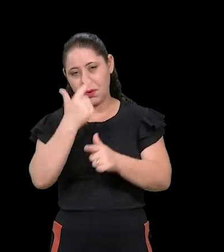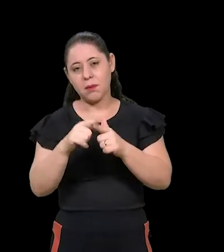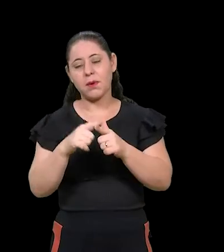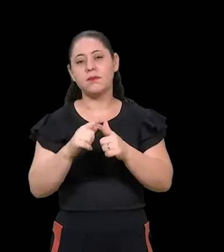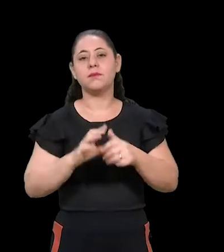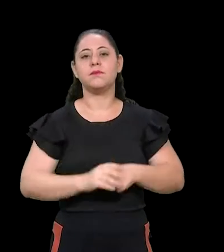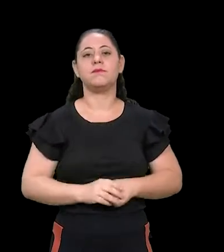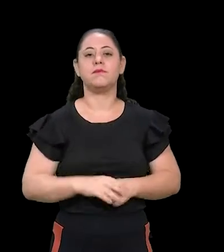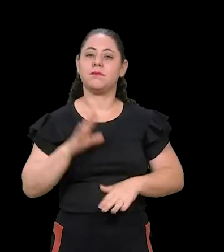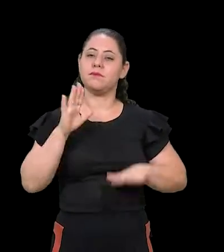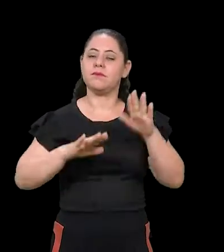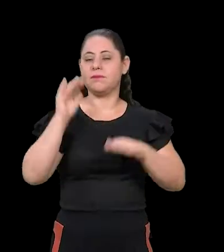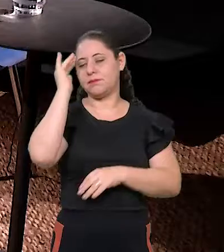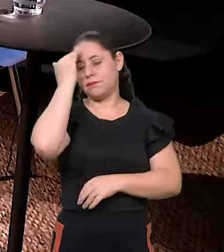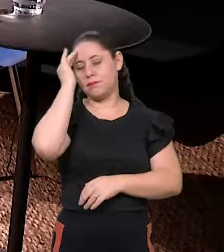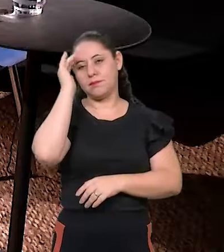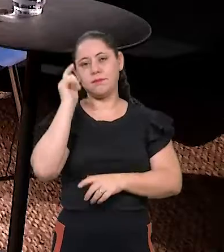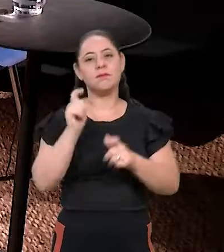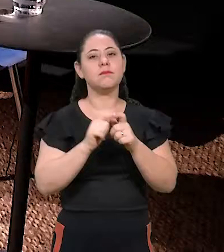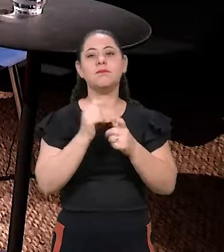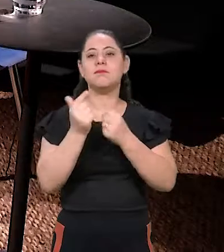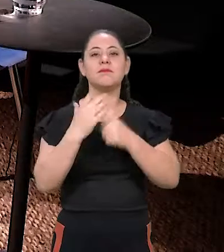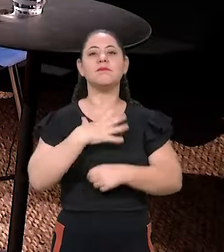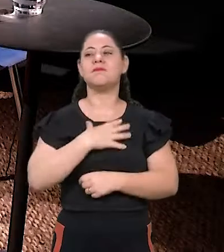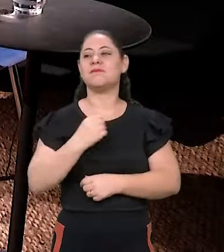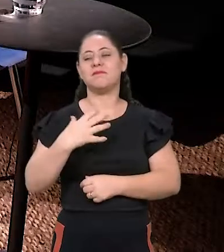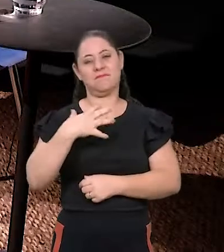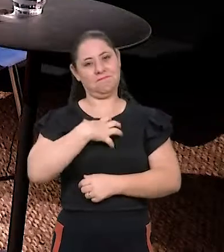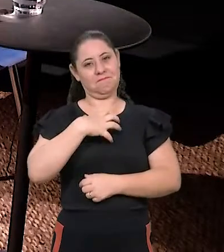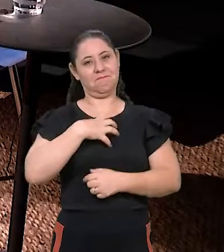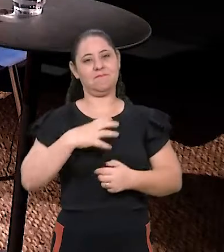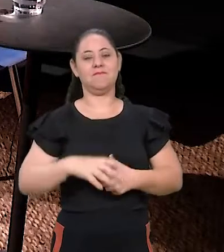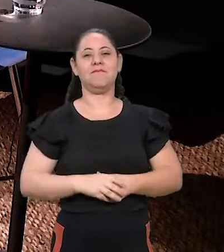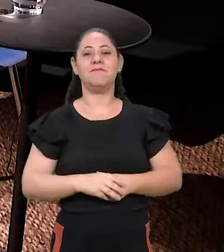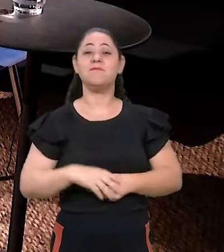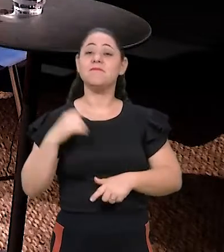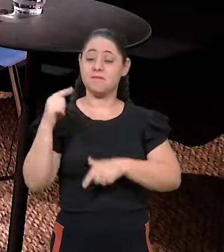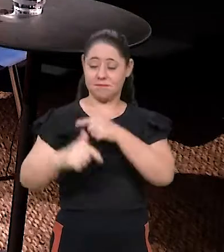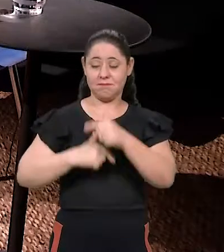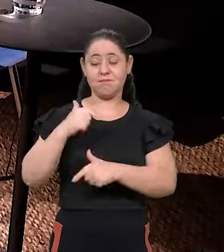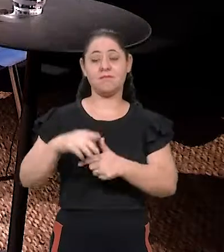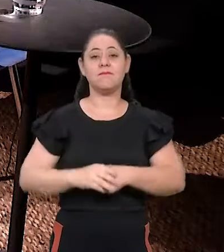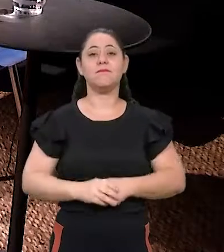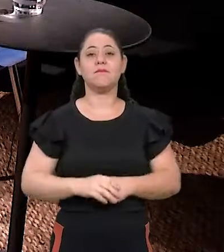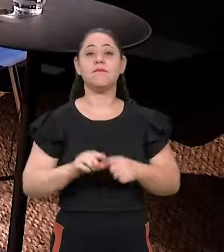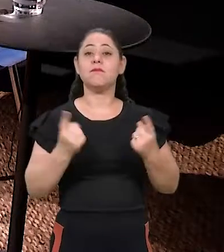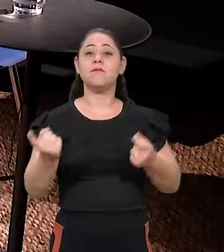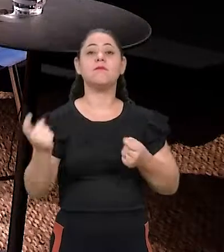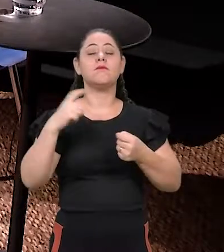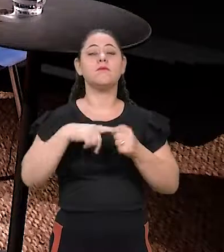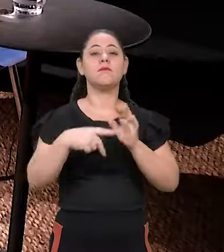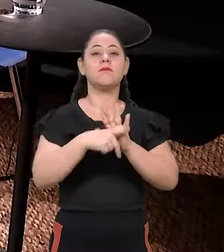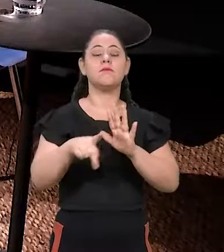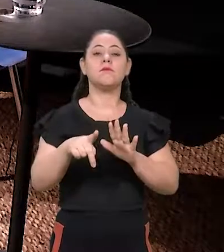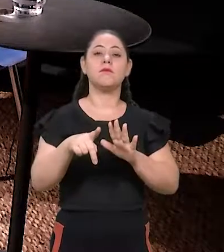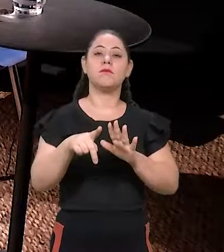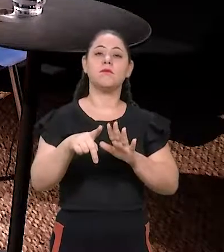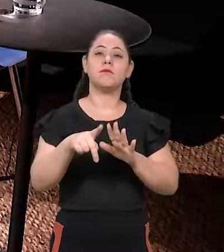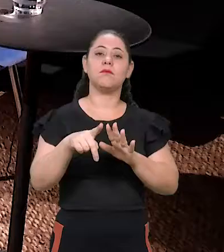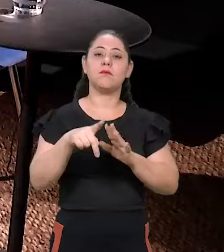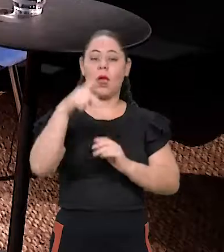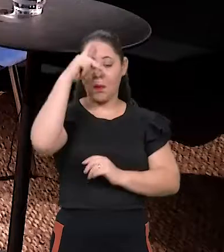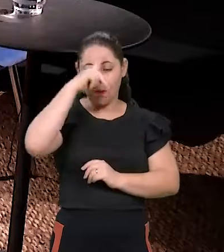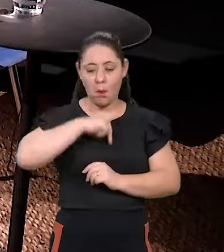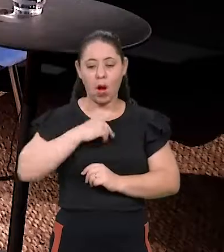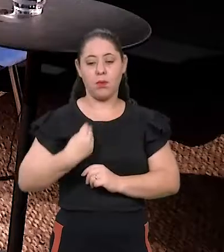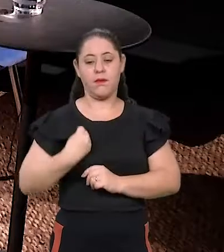estado que dão resultado como cidade empreendedora. Talvez eu entenda, então, um pouquinho de como seu filho se sente com o seu trabalho. Mas, voltando a